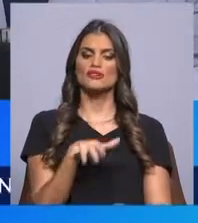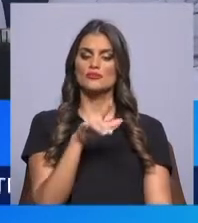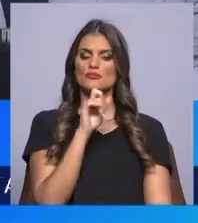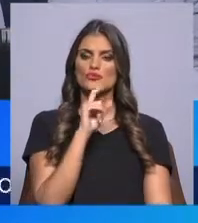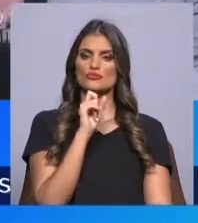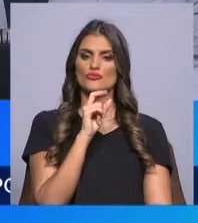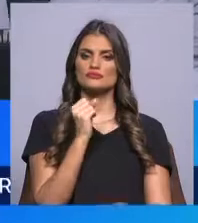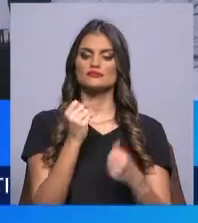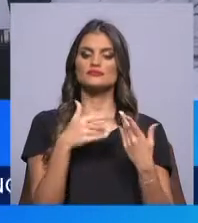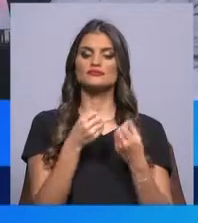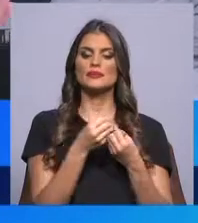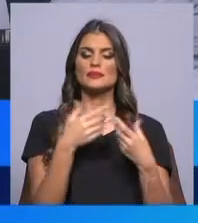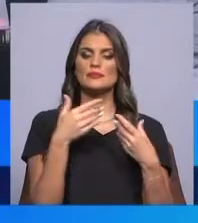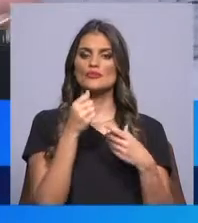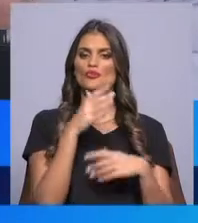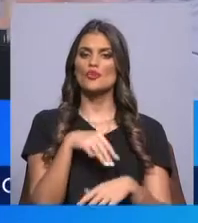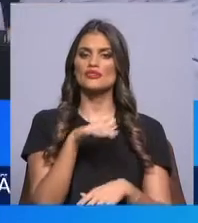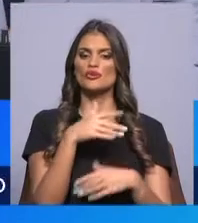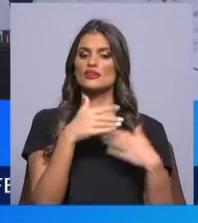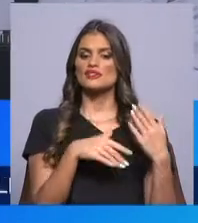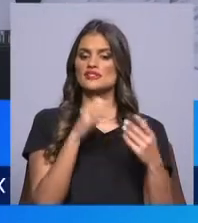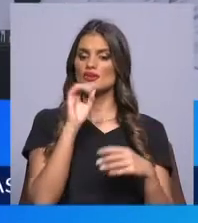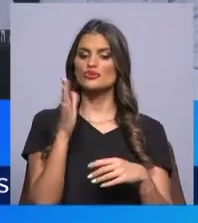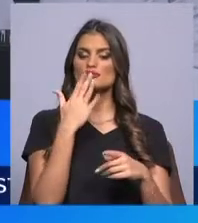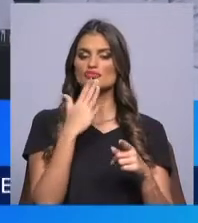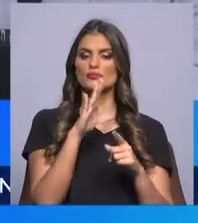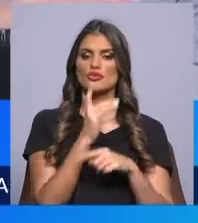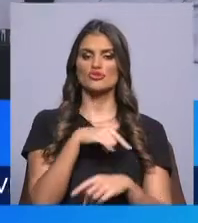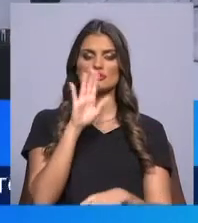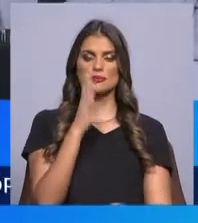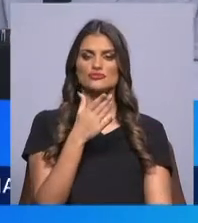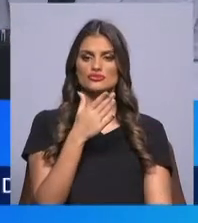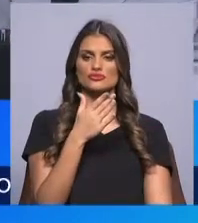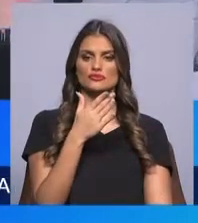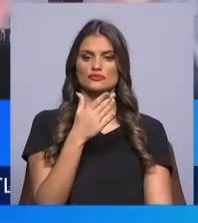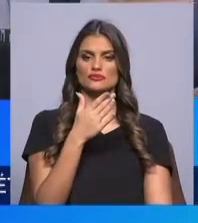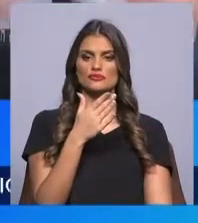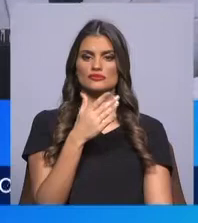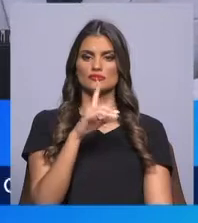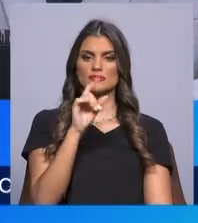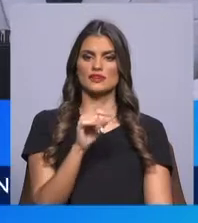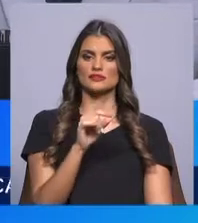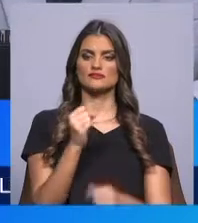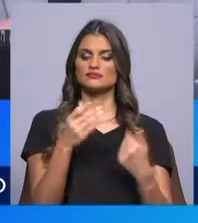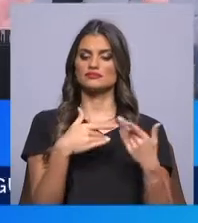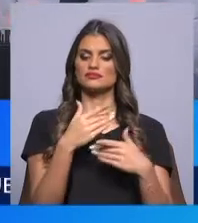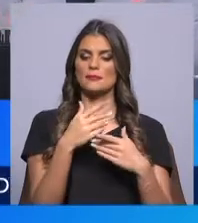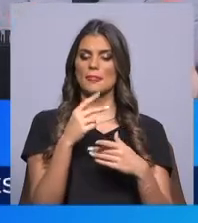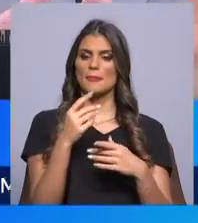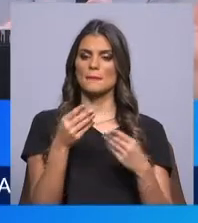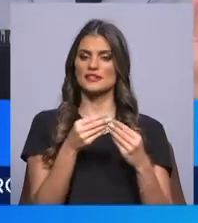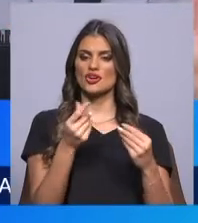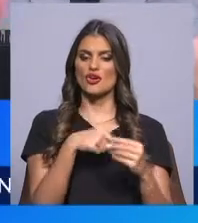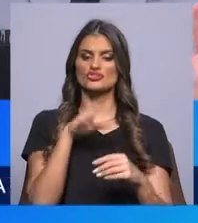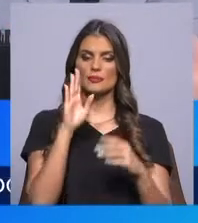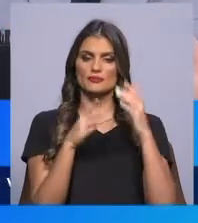ser produzida, onde é que ela ocorre na natureza. Por exemplo, nós sabemos que no topo das tempestades temos produção de antimatéria. Nós